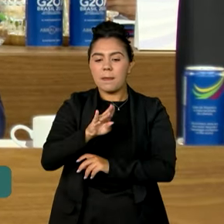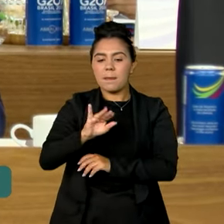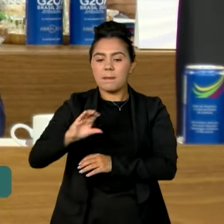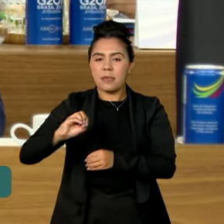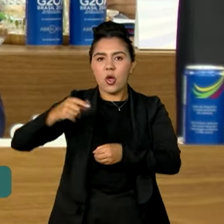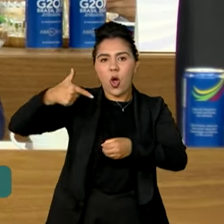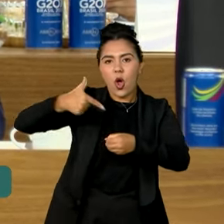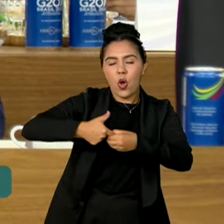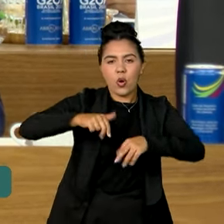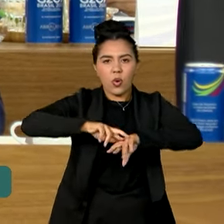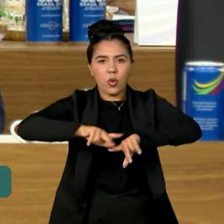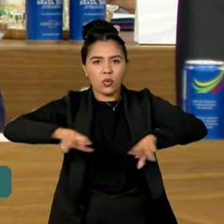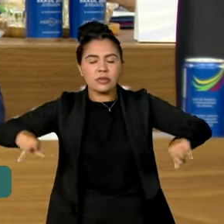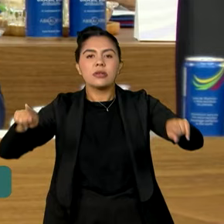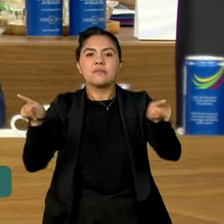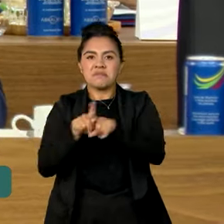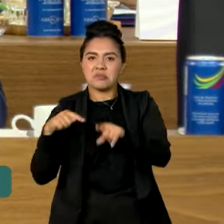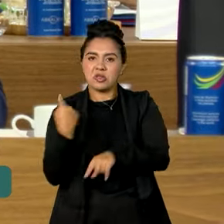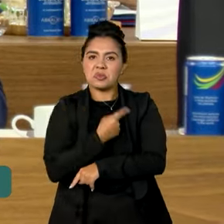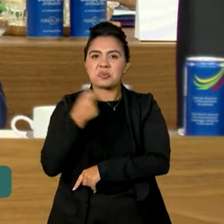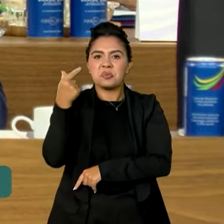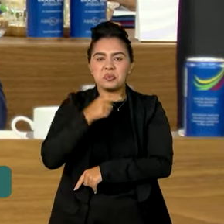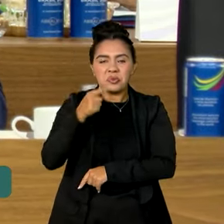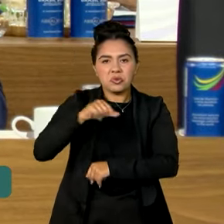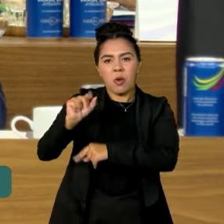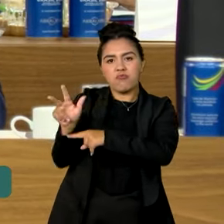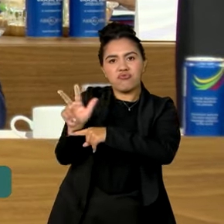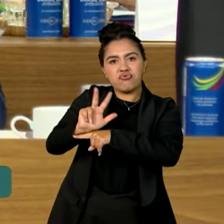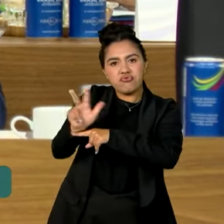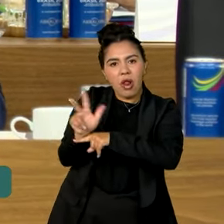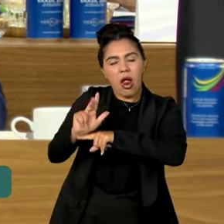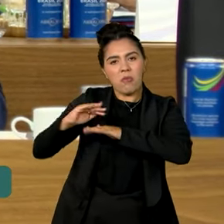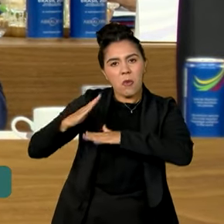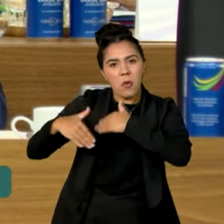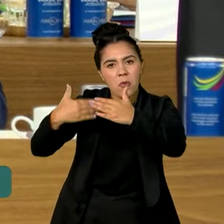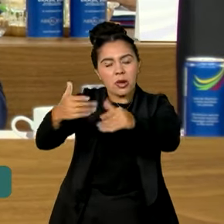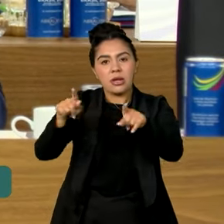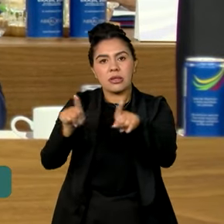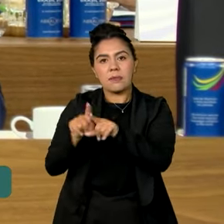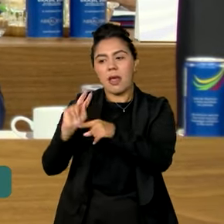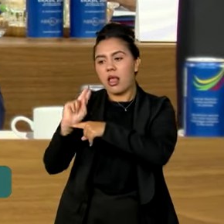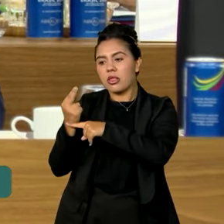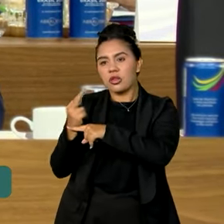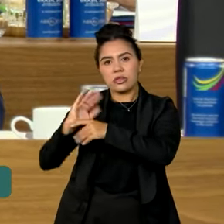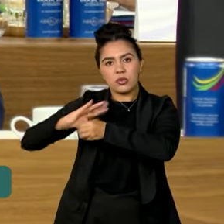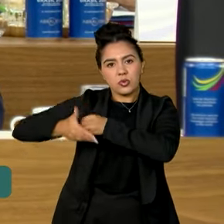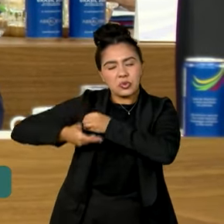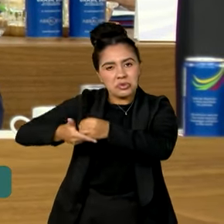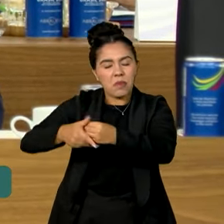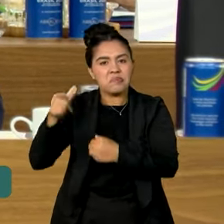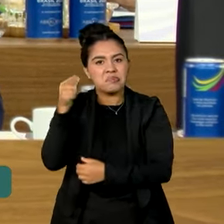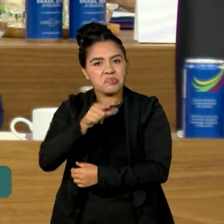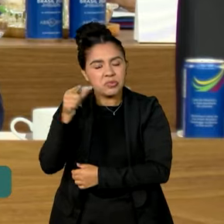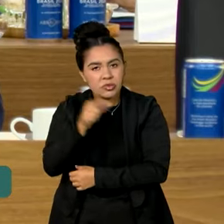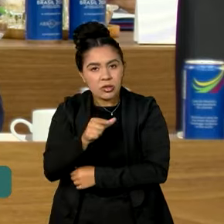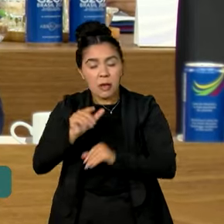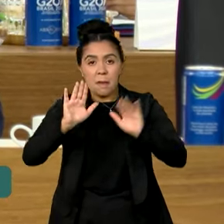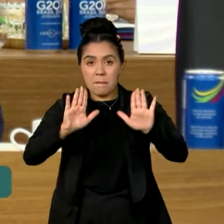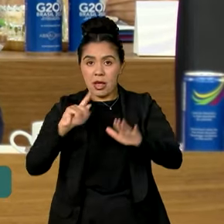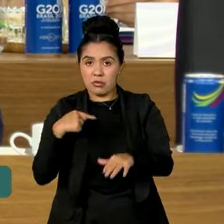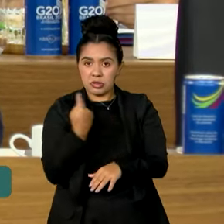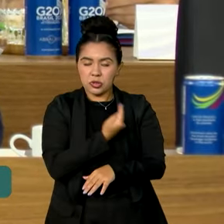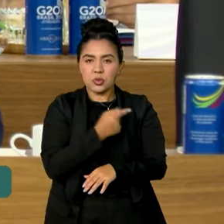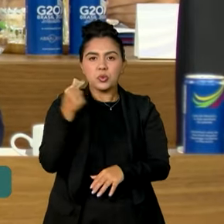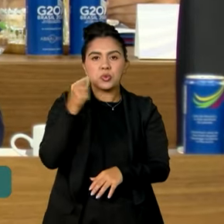Avançamos na geração eólica e solar e hidrogênio verde. A maior parte da redução das nossas